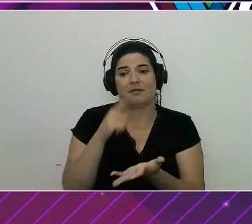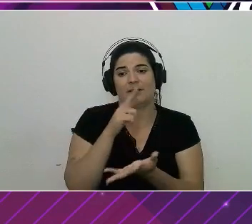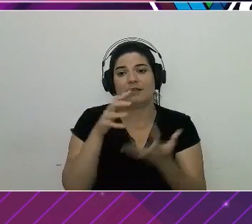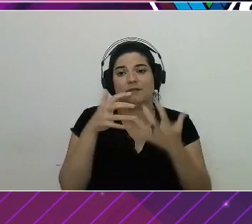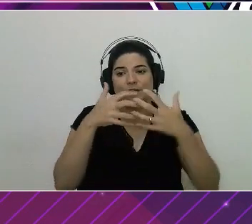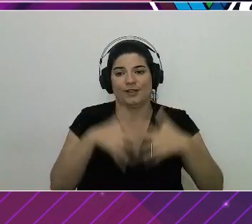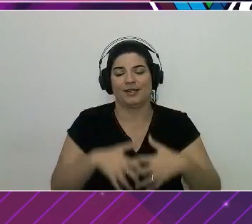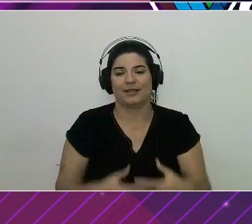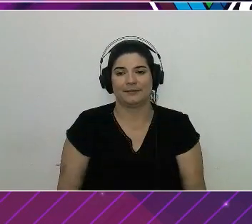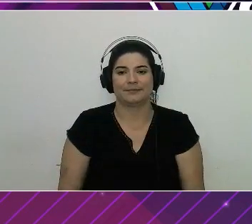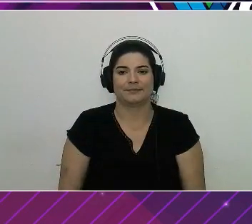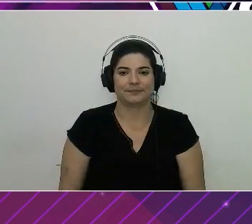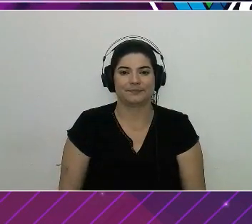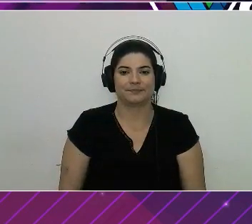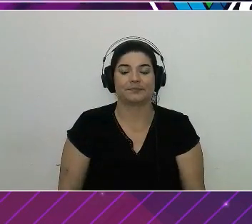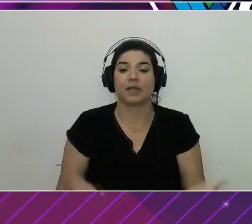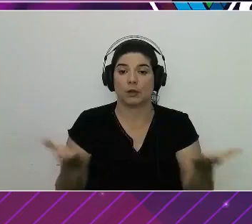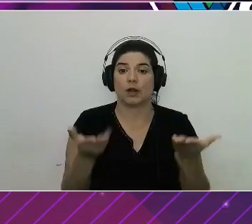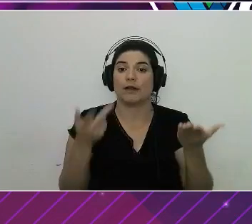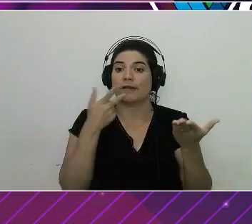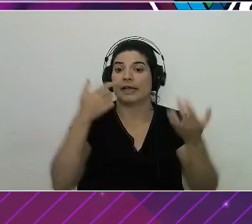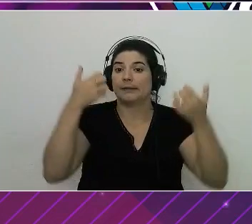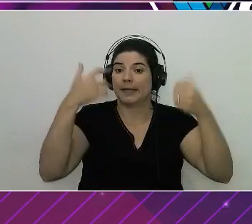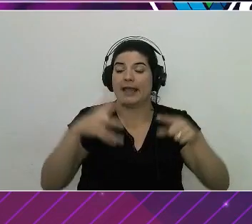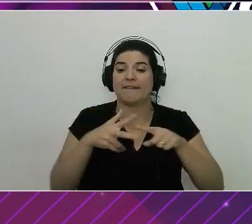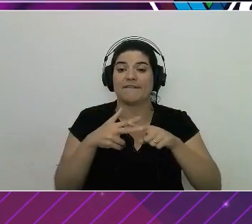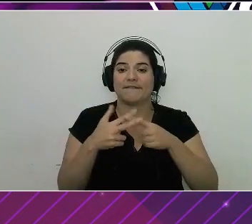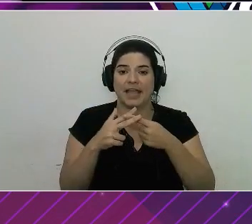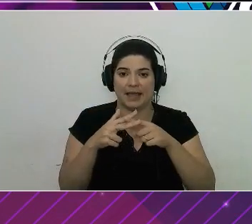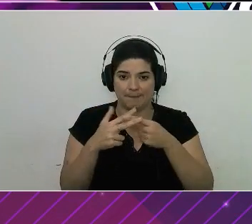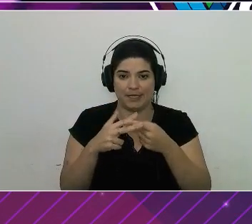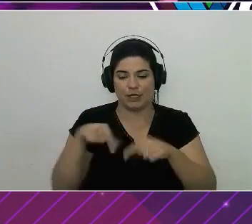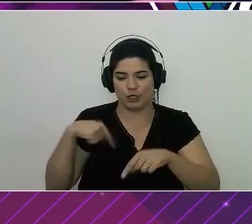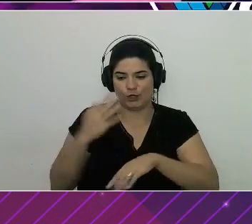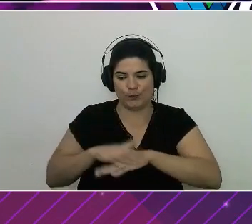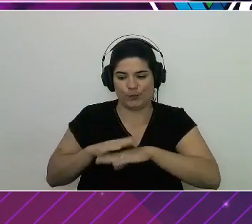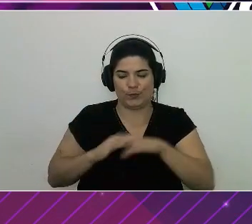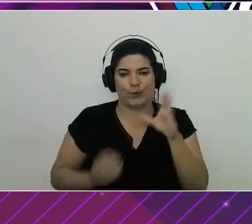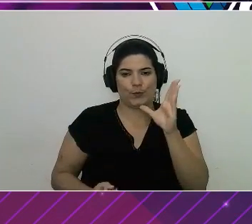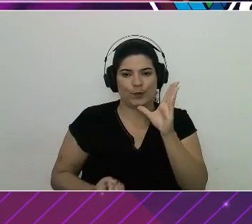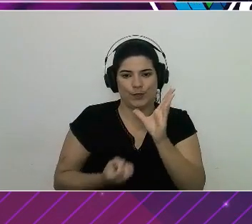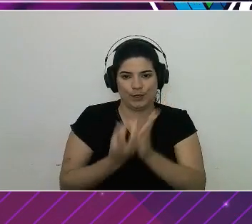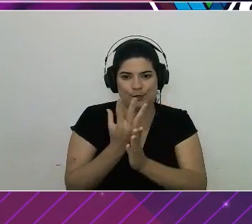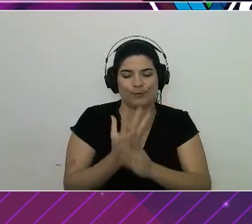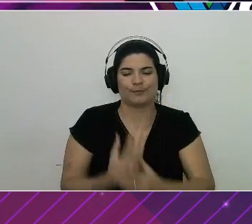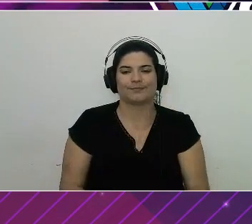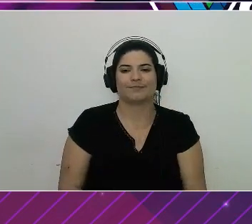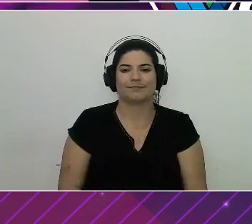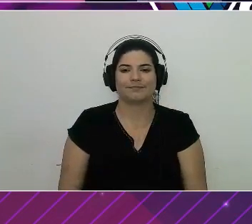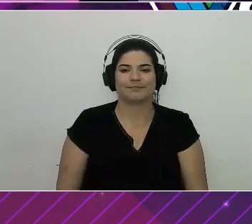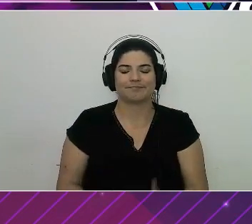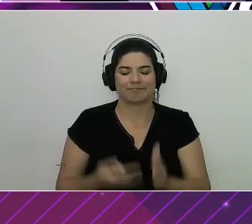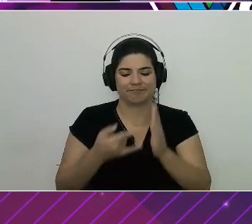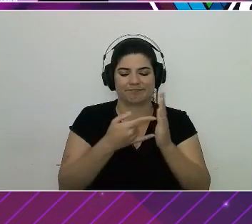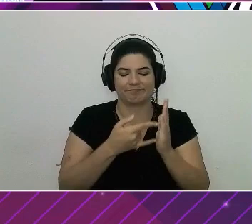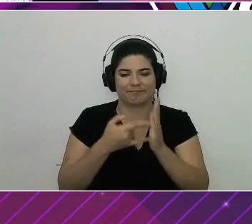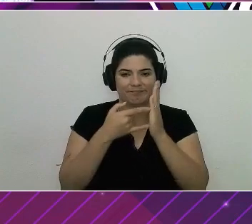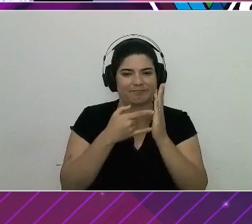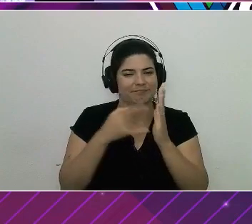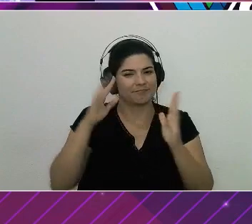E aqui a gente vai falar um pouco da ferramenta que a gente desenvolve. Então, pensando nessa